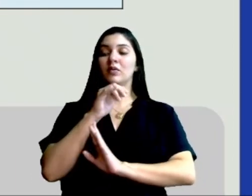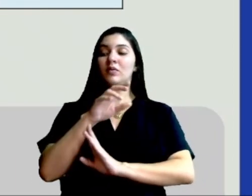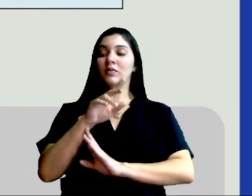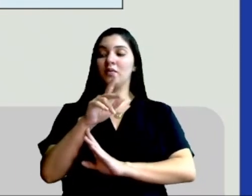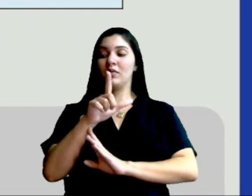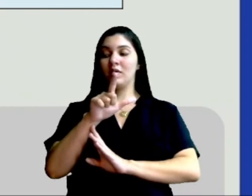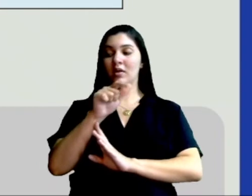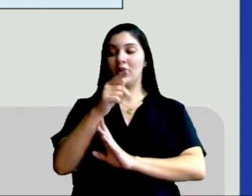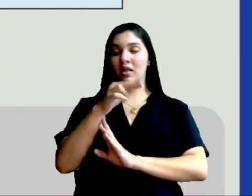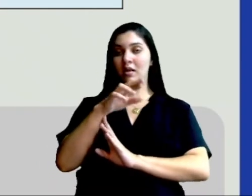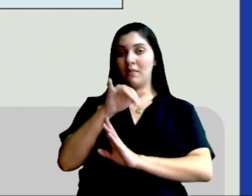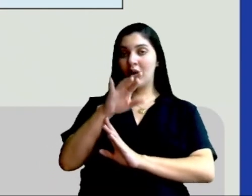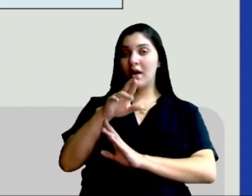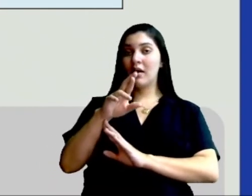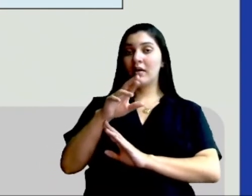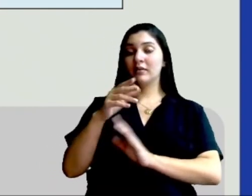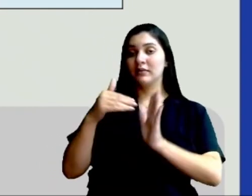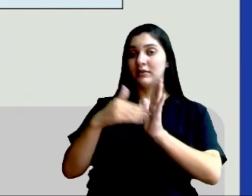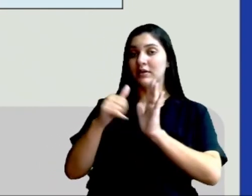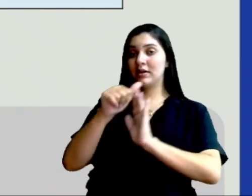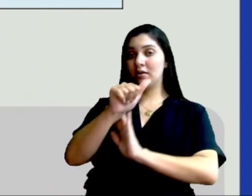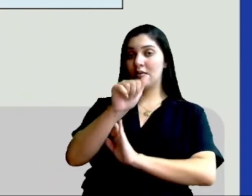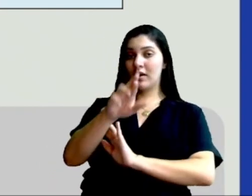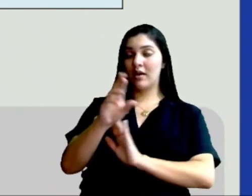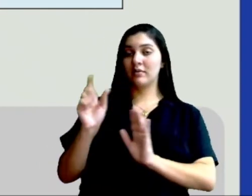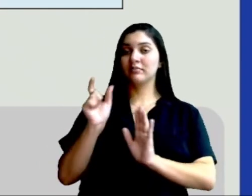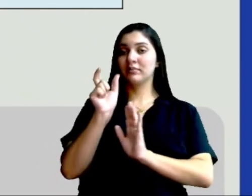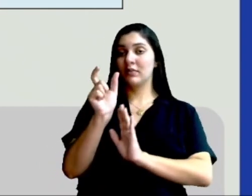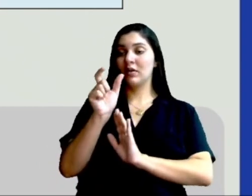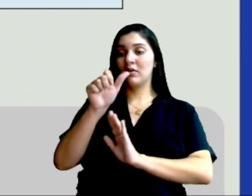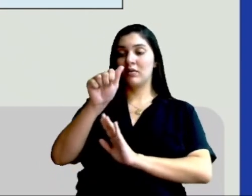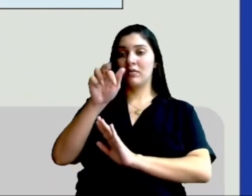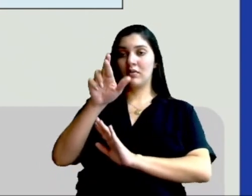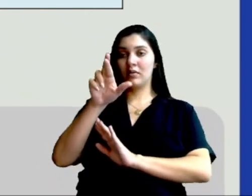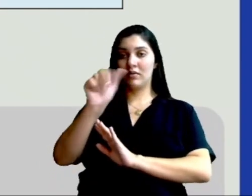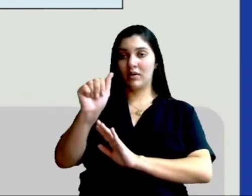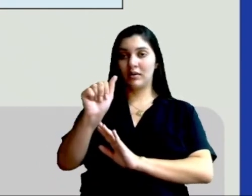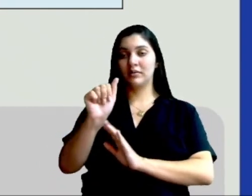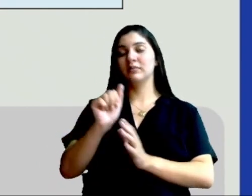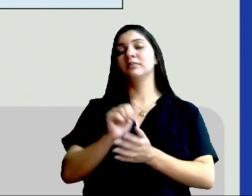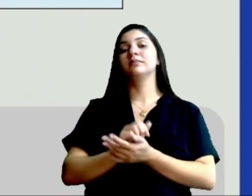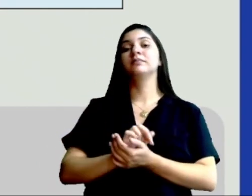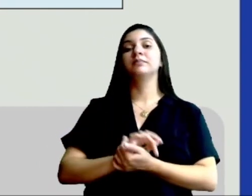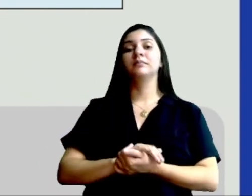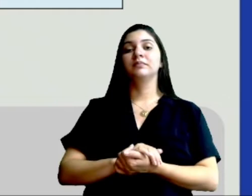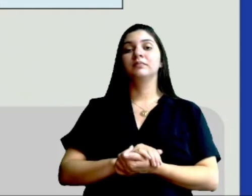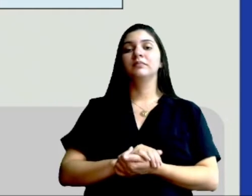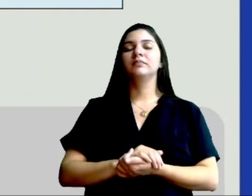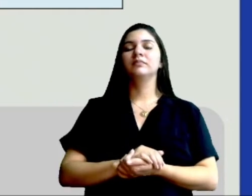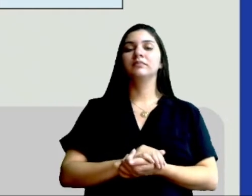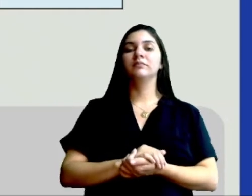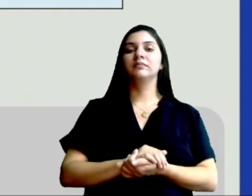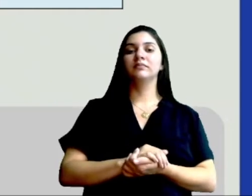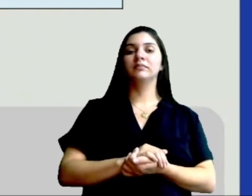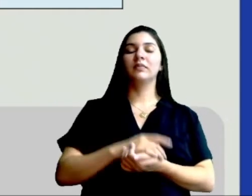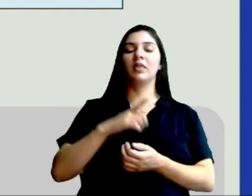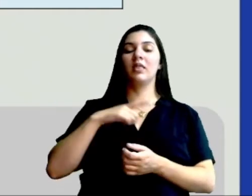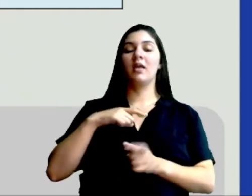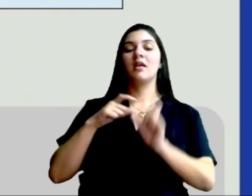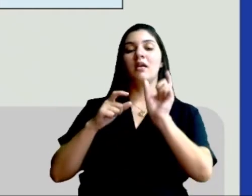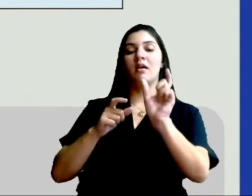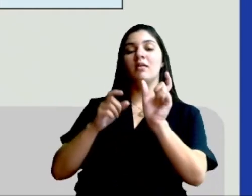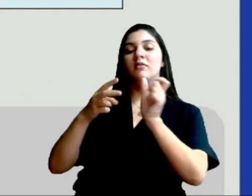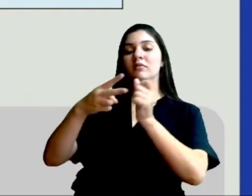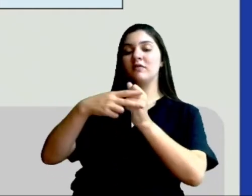Tirei o AR e acrescentei o ara. Então, eu tenho lhamara, certo? Fica a raiz do verbo e a